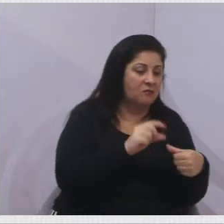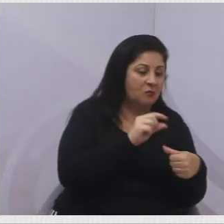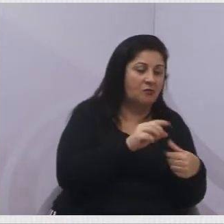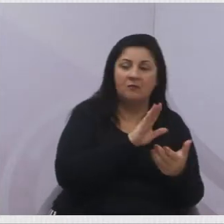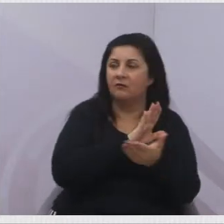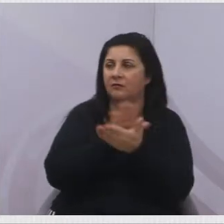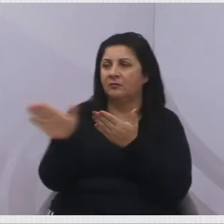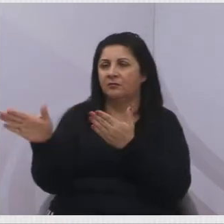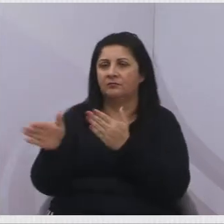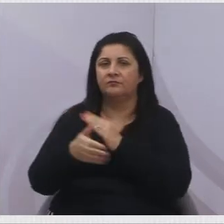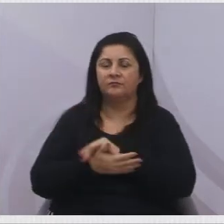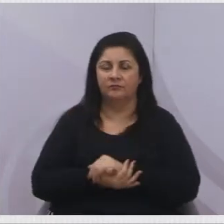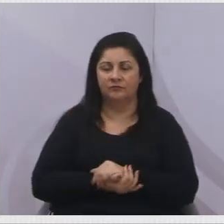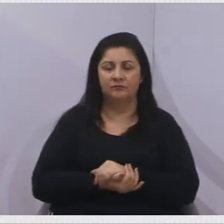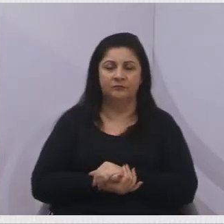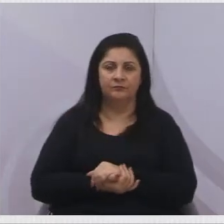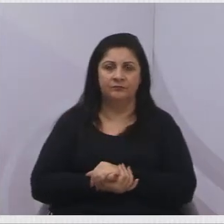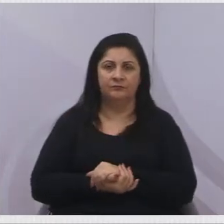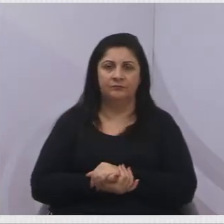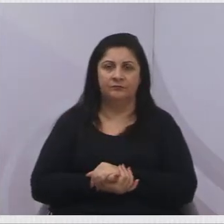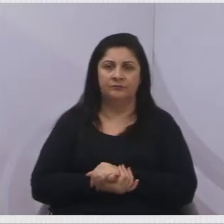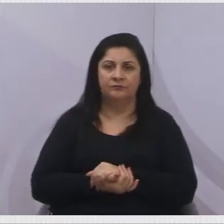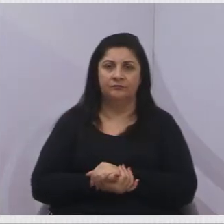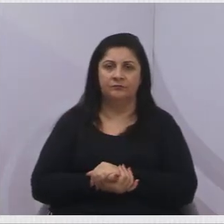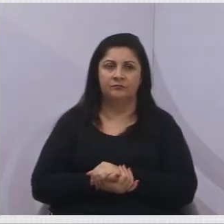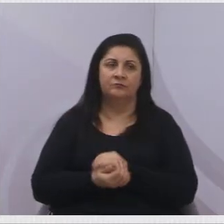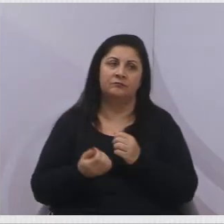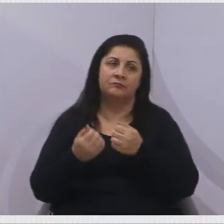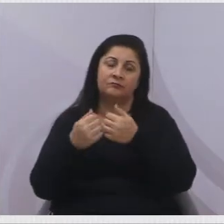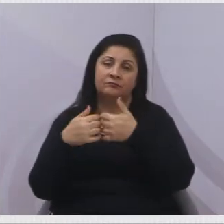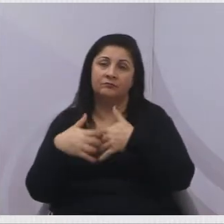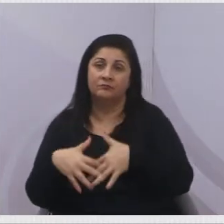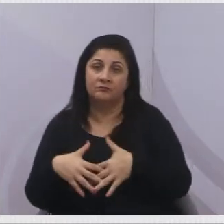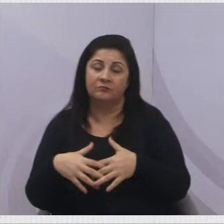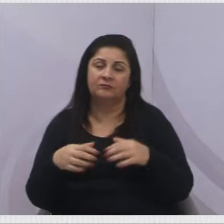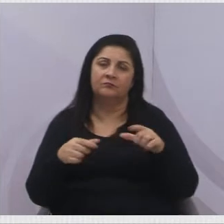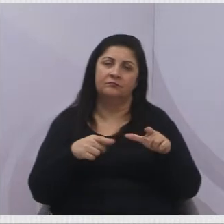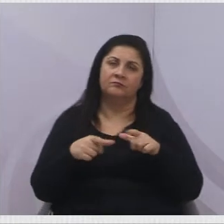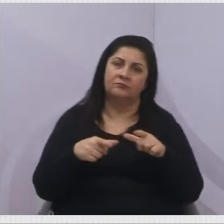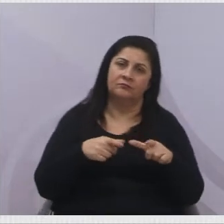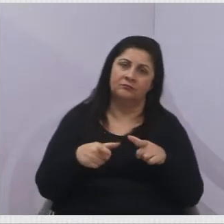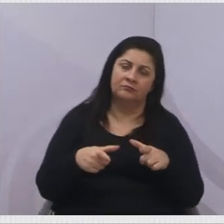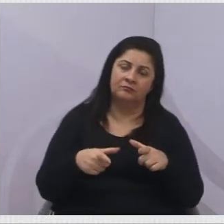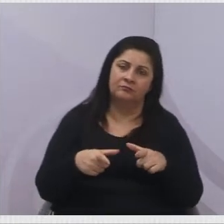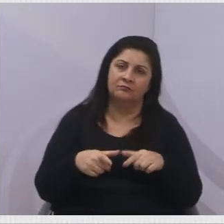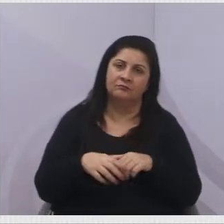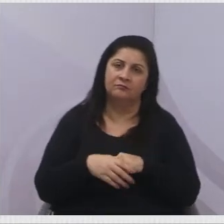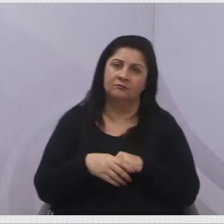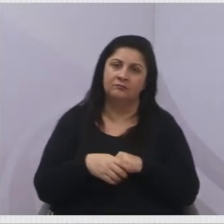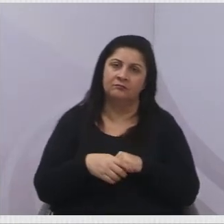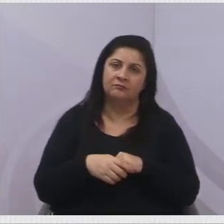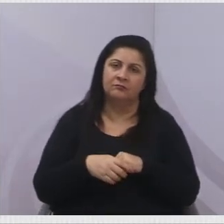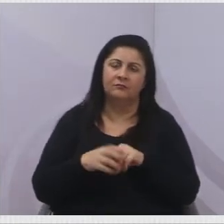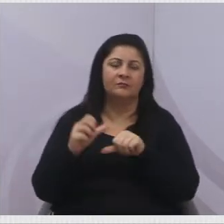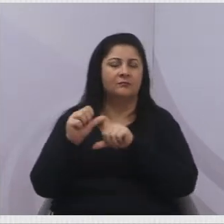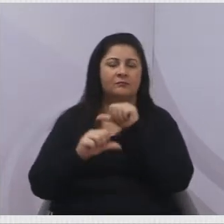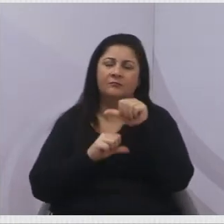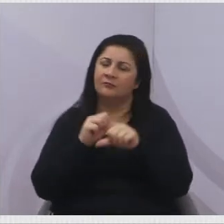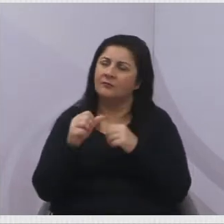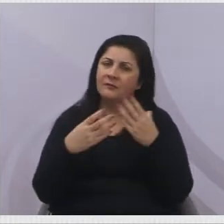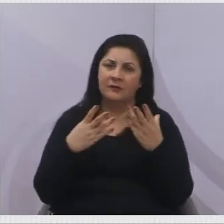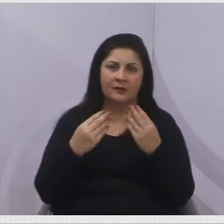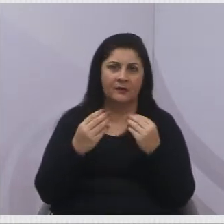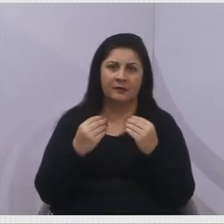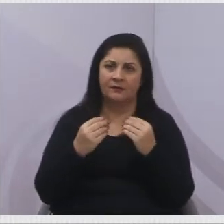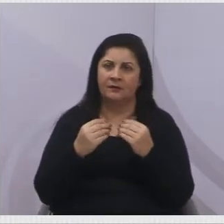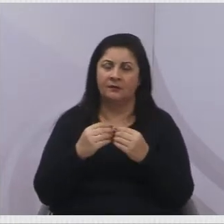são migrantes. Então, todas essas atividades são muito dinâmicas, todo esse